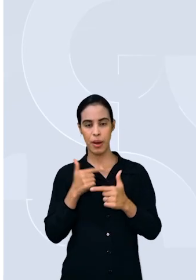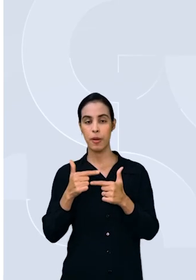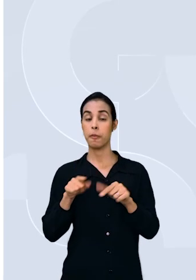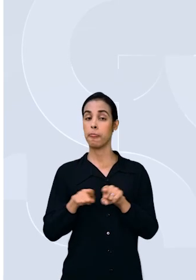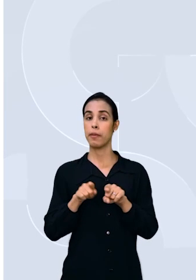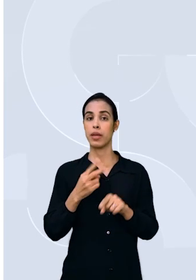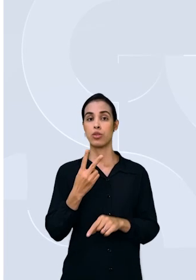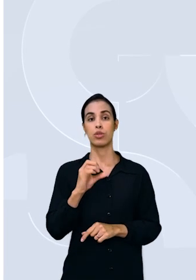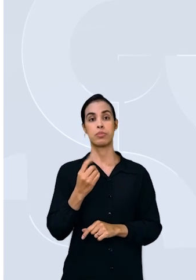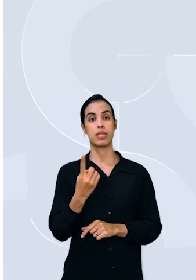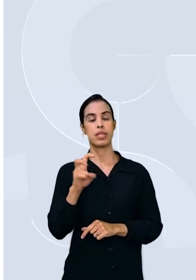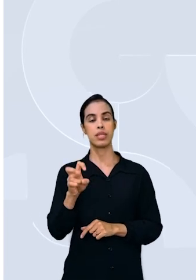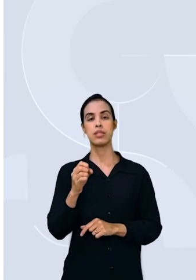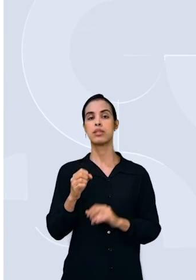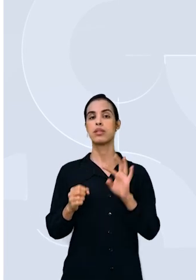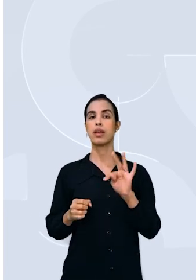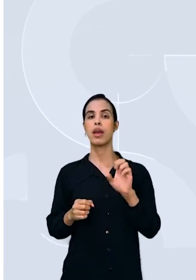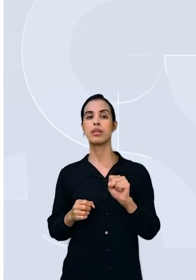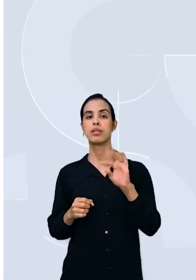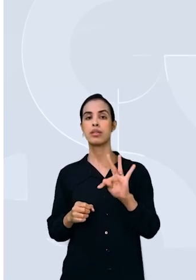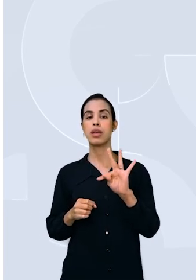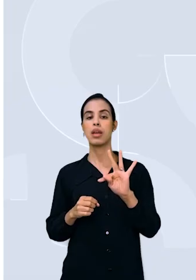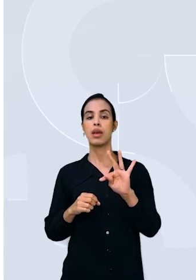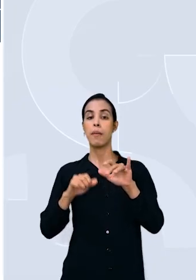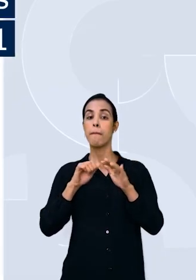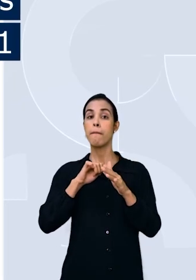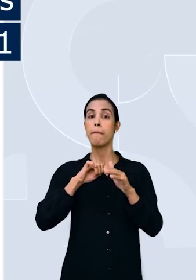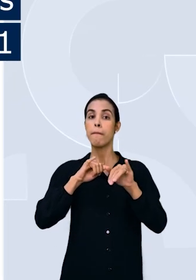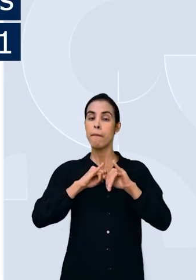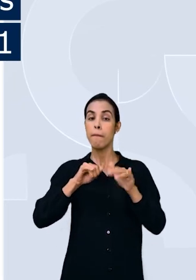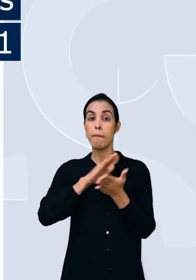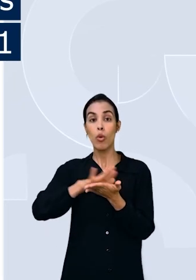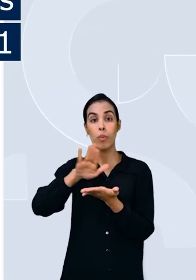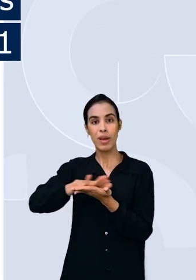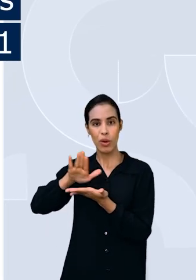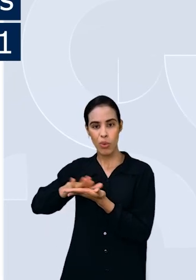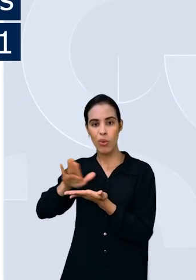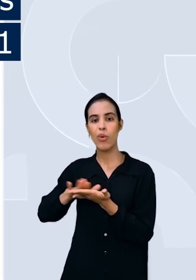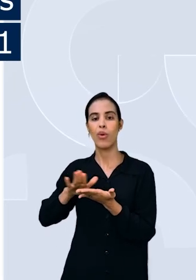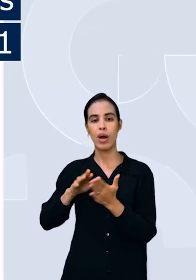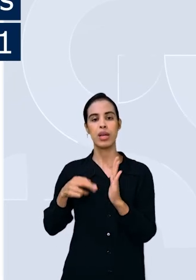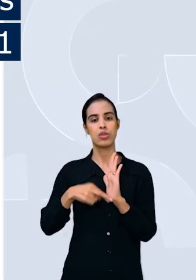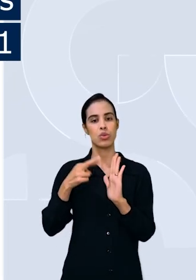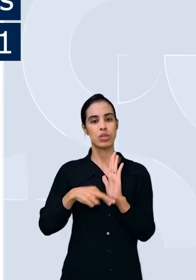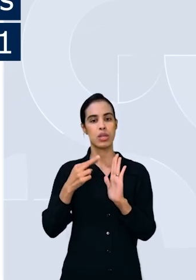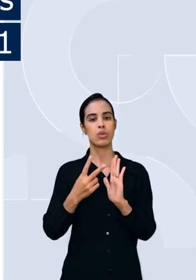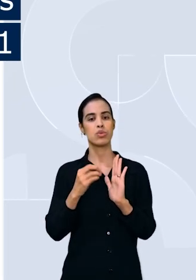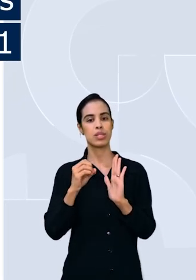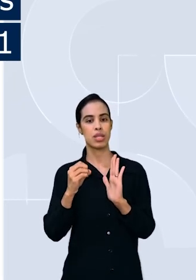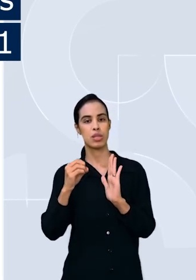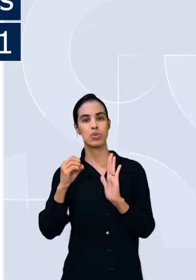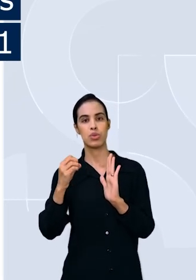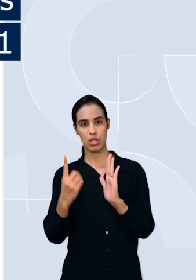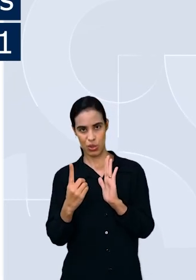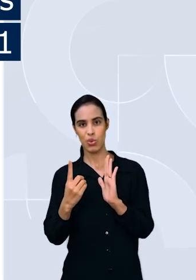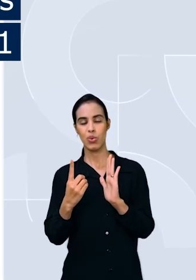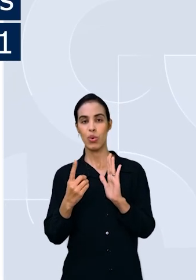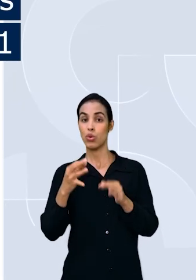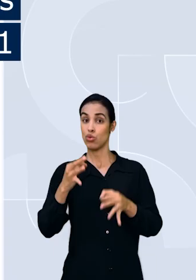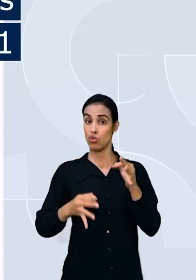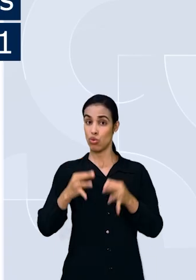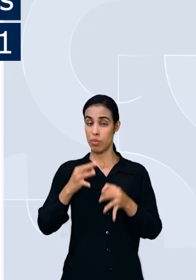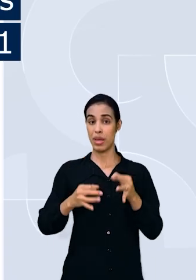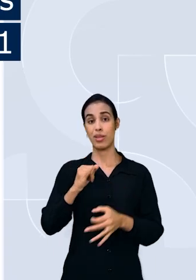processos trabalhistas. Também foi em 2015 que o TST publicou a Resolução 201, regulamentando o procedimento